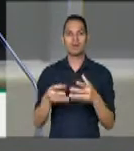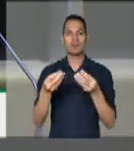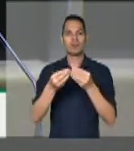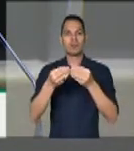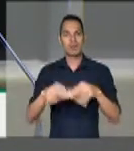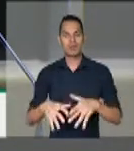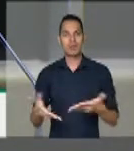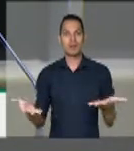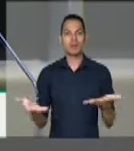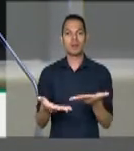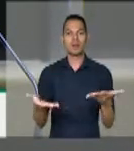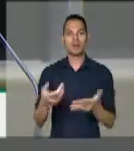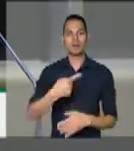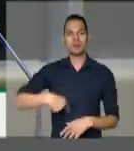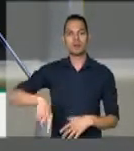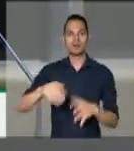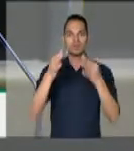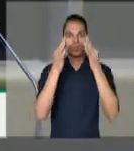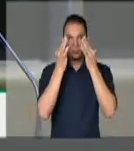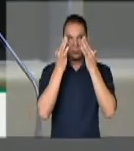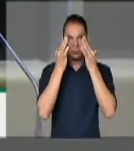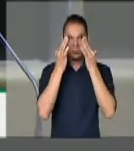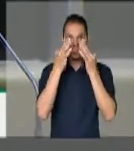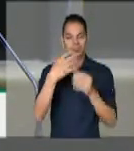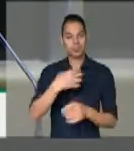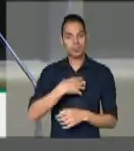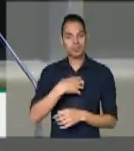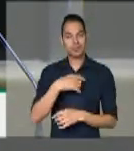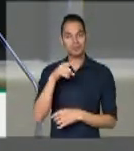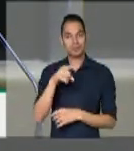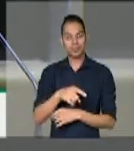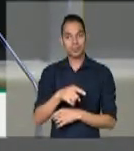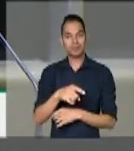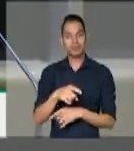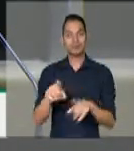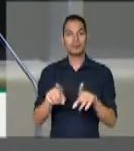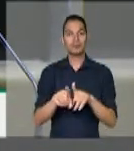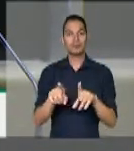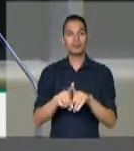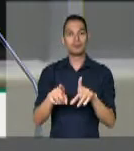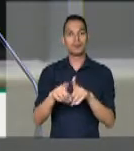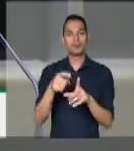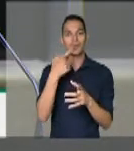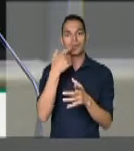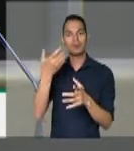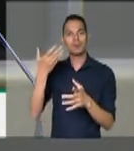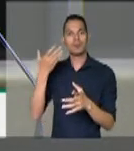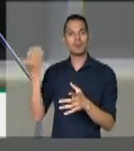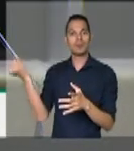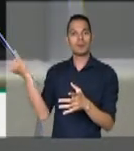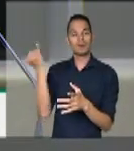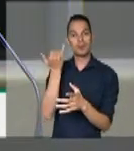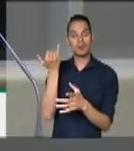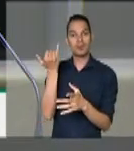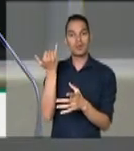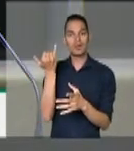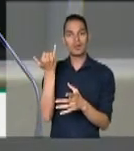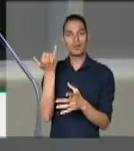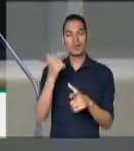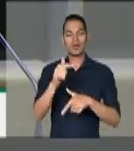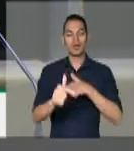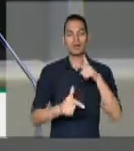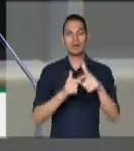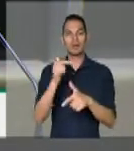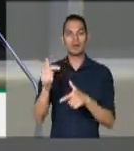cenário em que estamos vivendo hoje. Nesse sentido, inclusive, recentemente, recebeu a notícia do seu